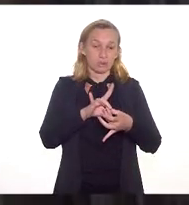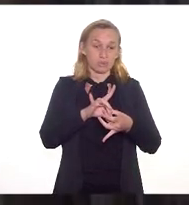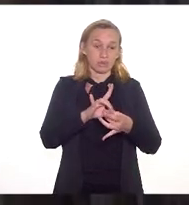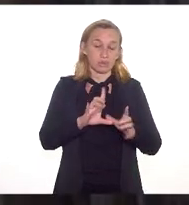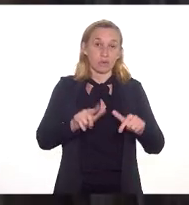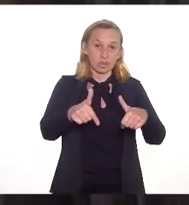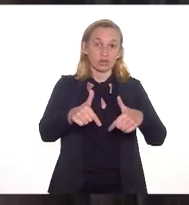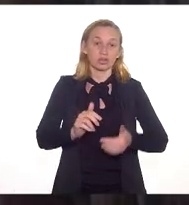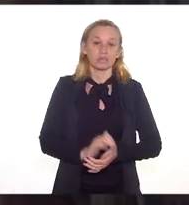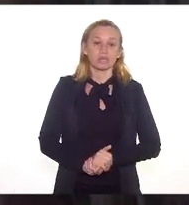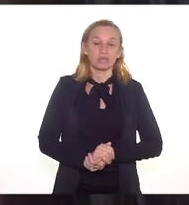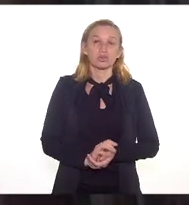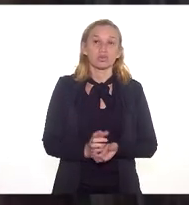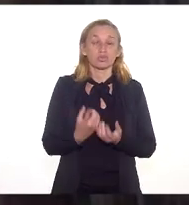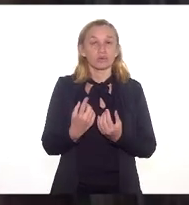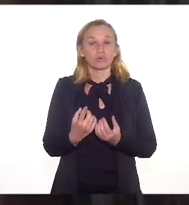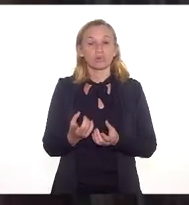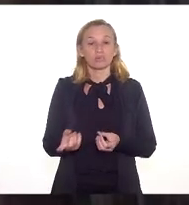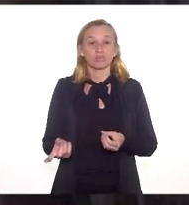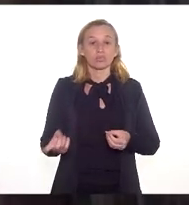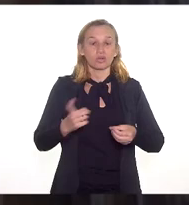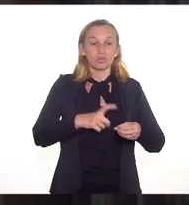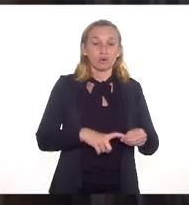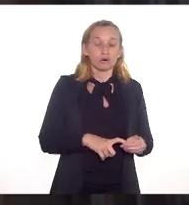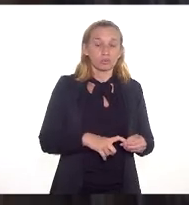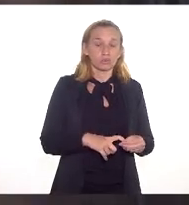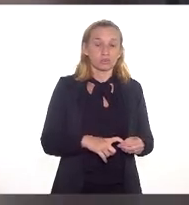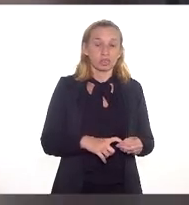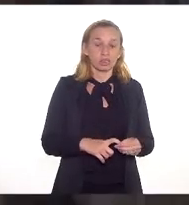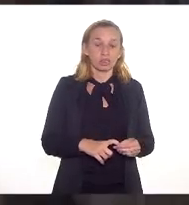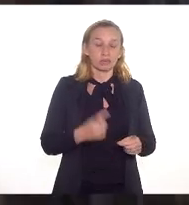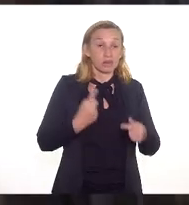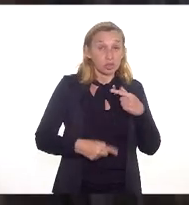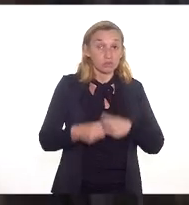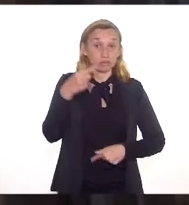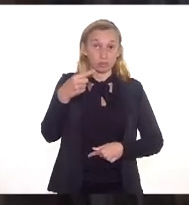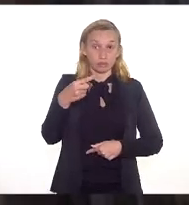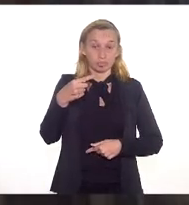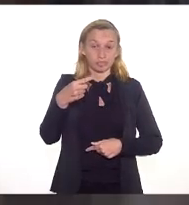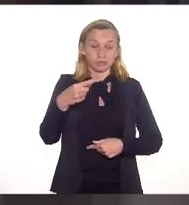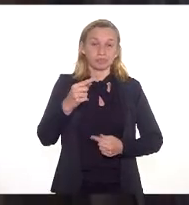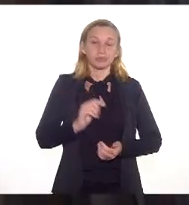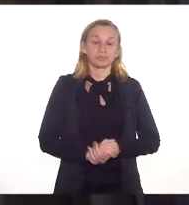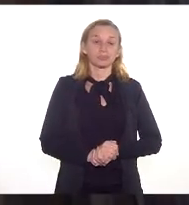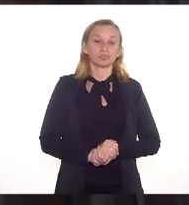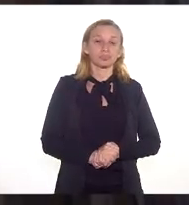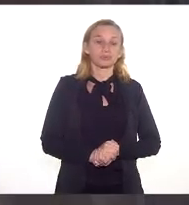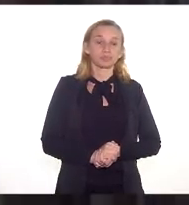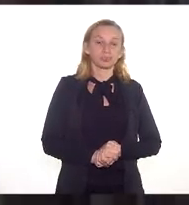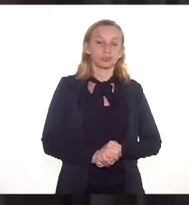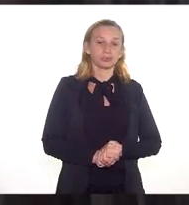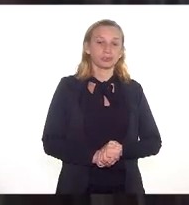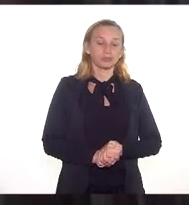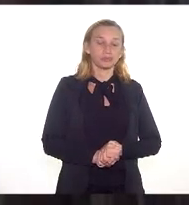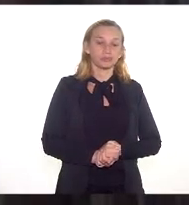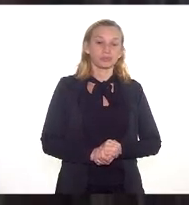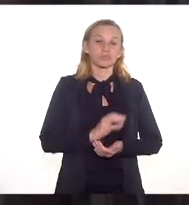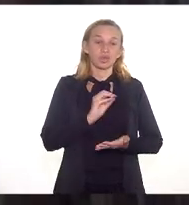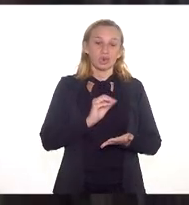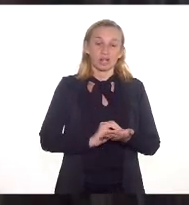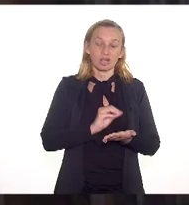ações voltadas para superar a ausência de